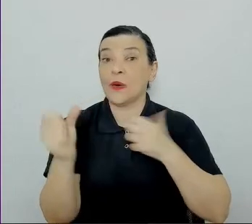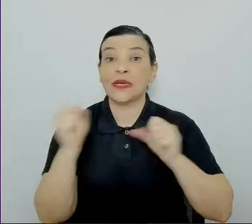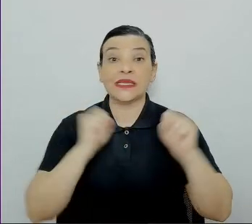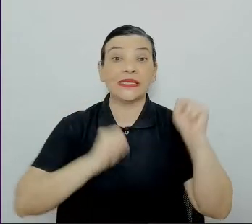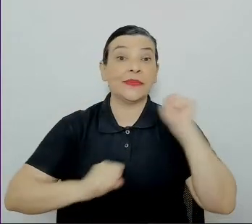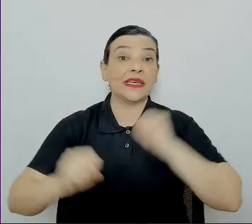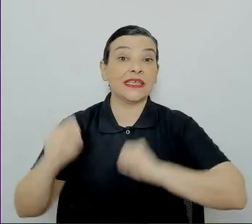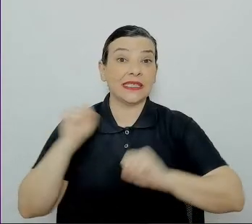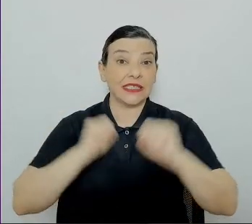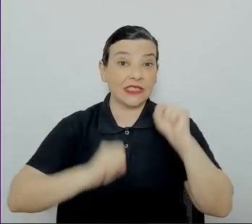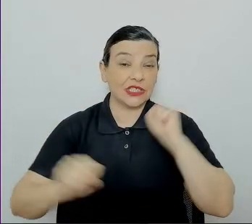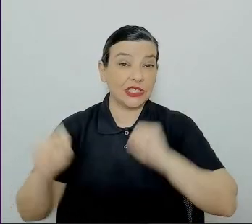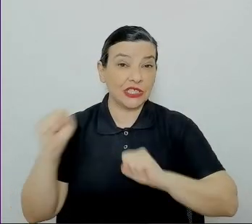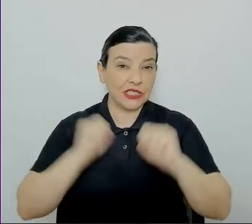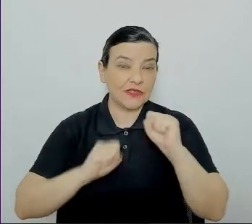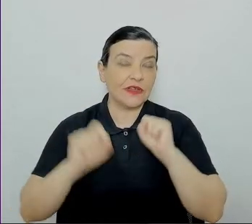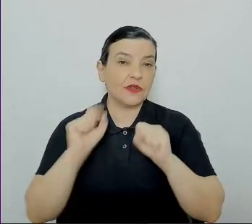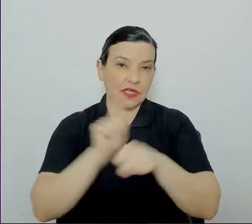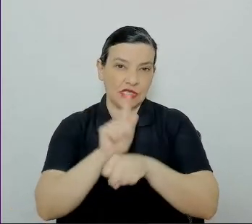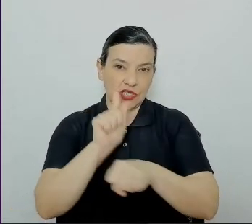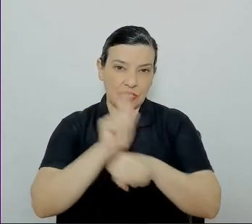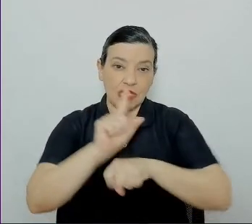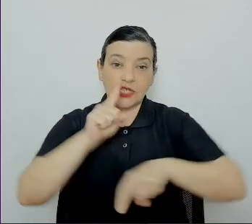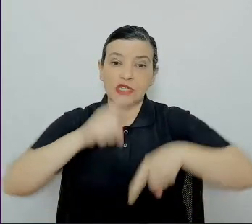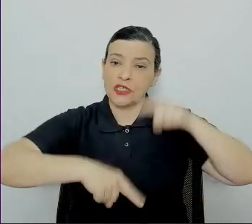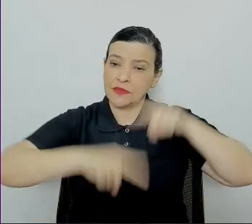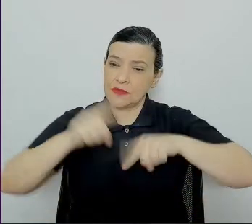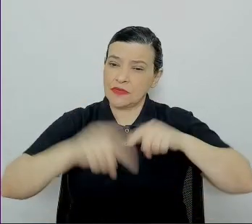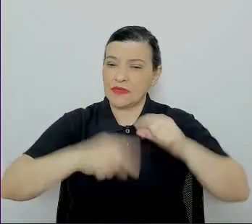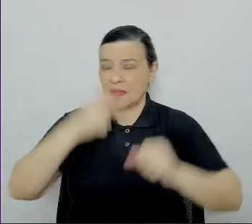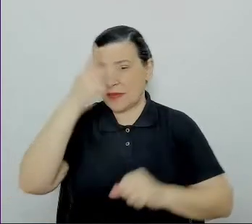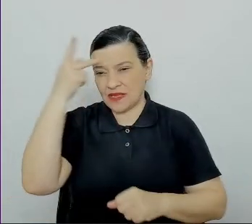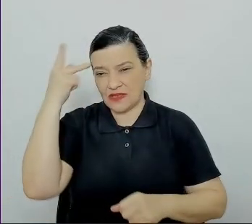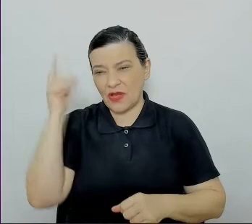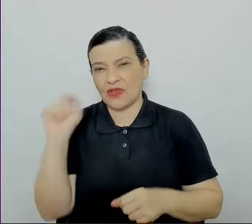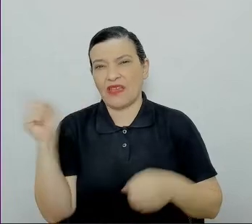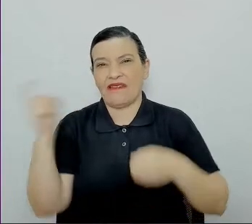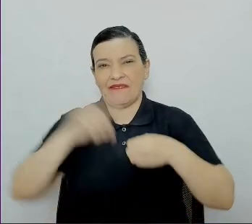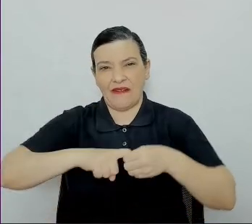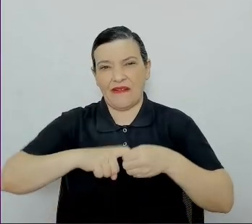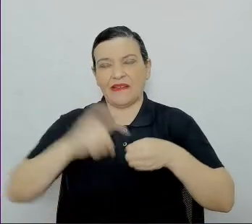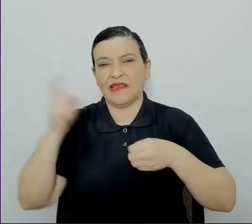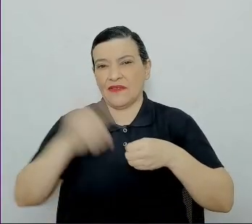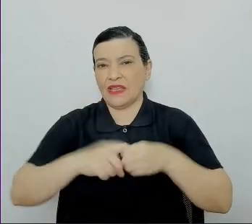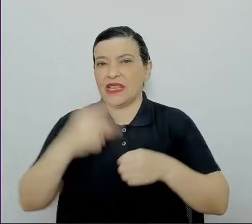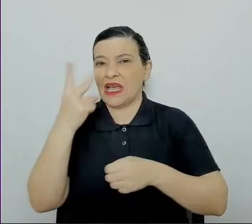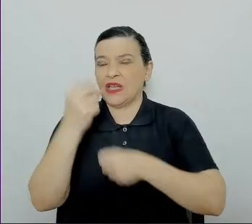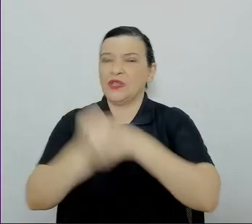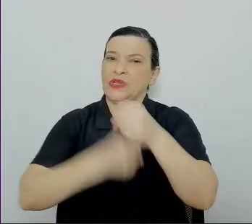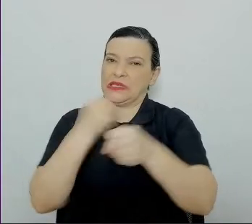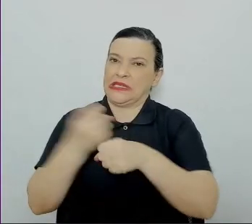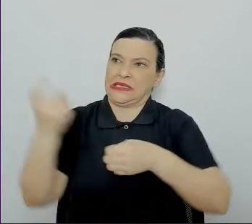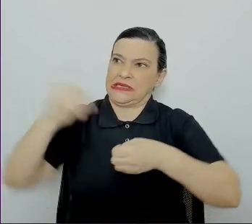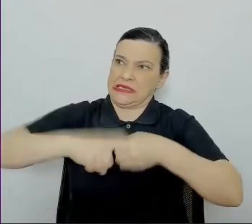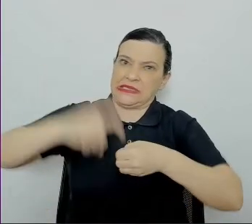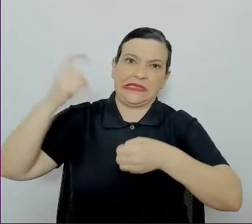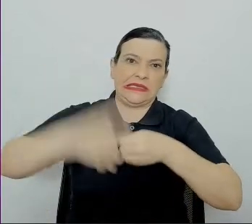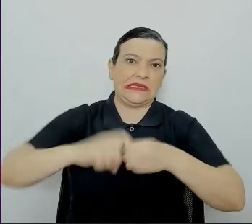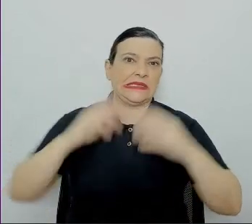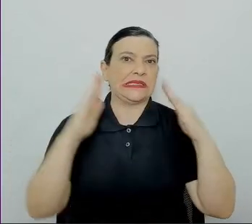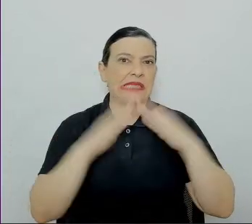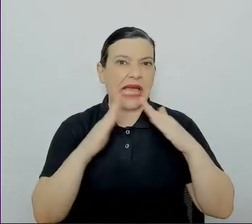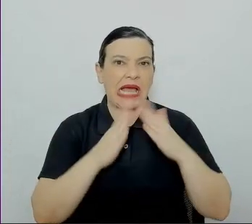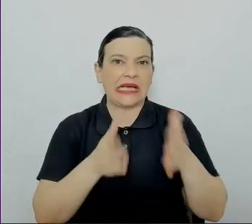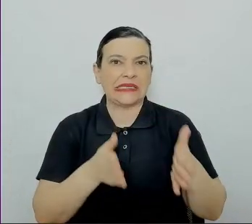como gerente de produto do Vivo Real, de que a pessoa não fique voltando sempre. Se ela está há 2 anos voltando, tem uma coisa errada. Ela não está achando imóvel, eu não estou cumprindo